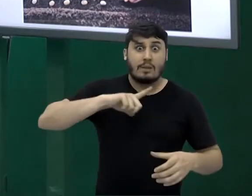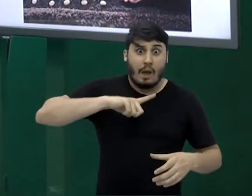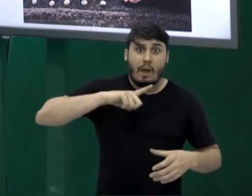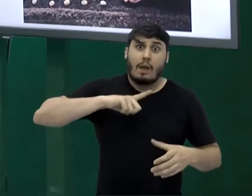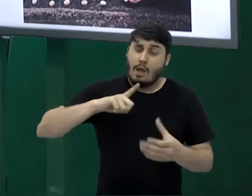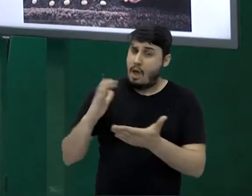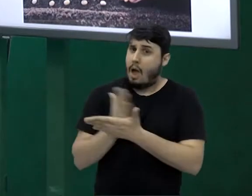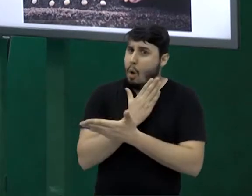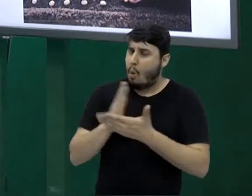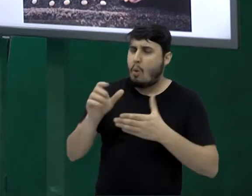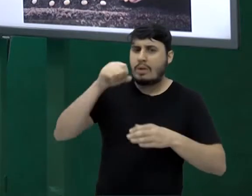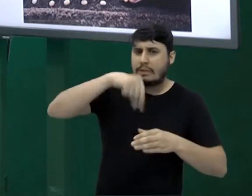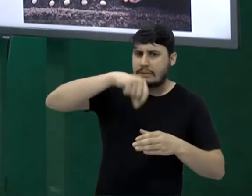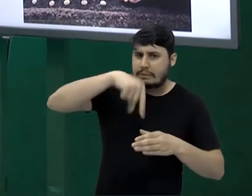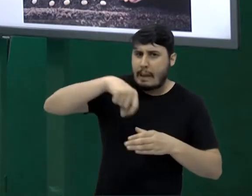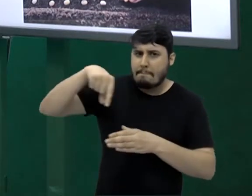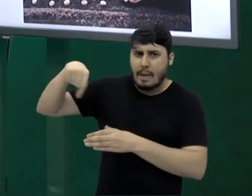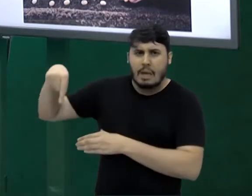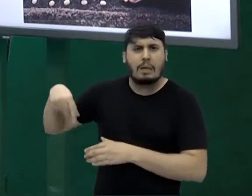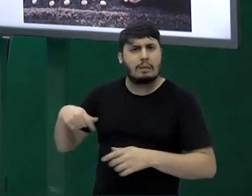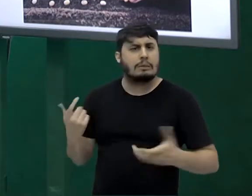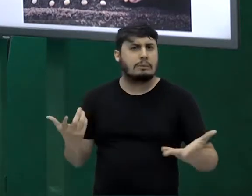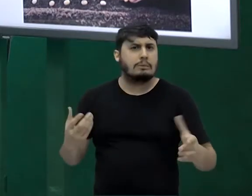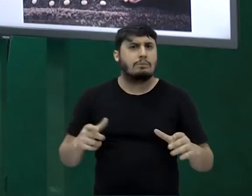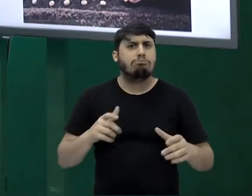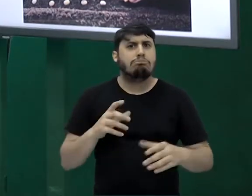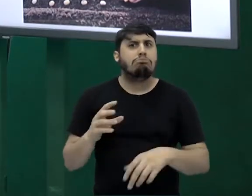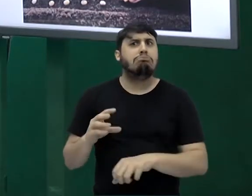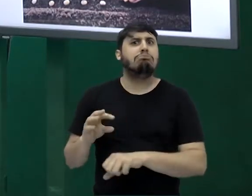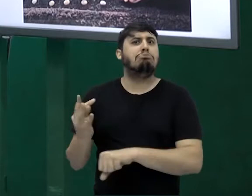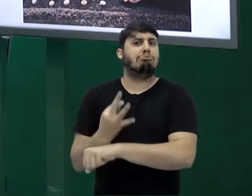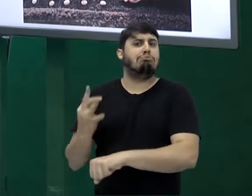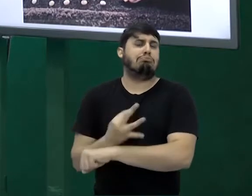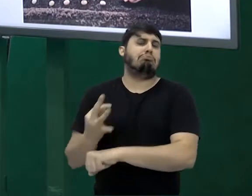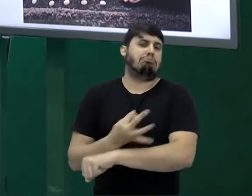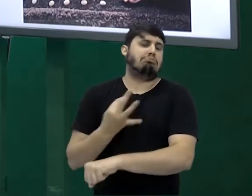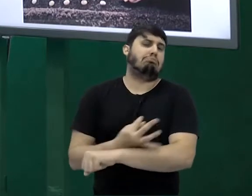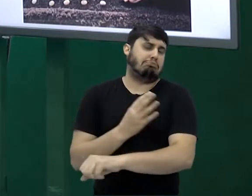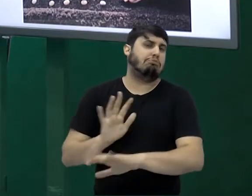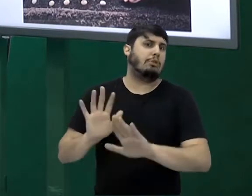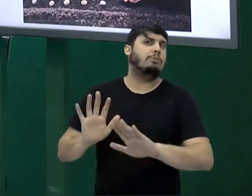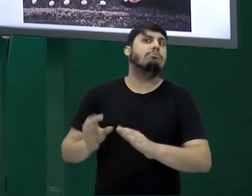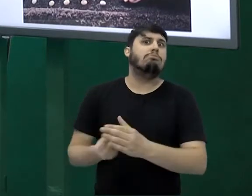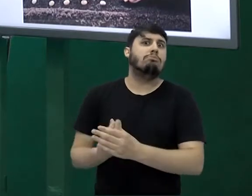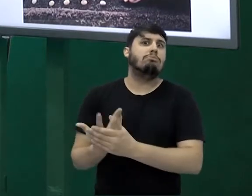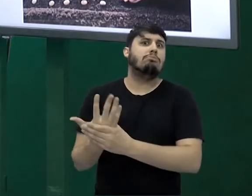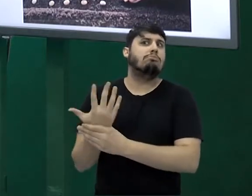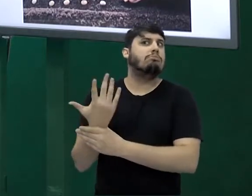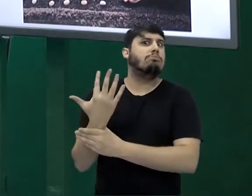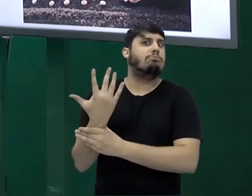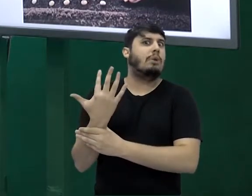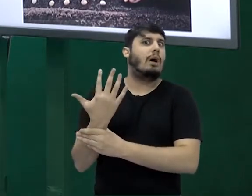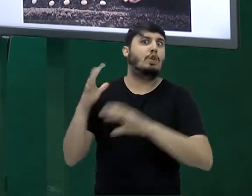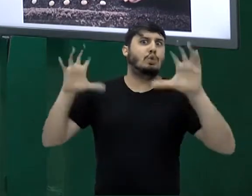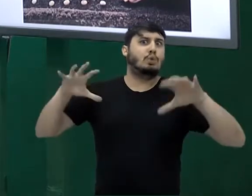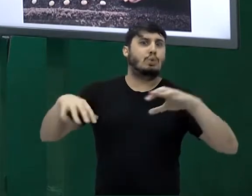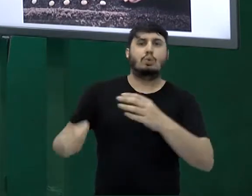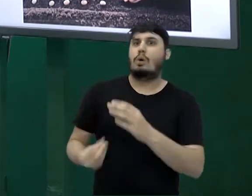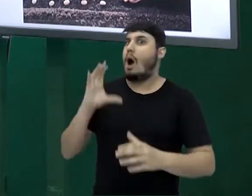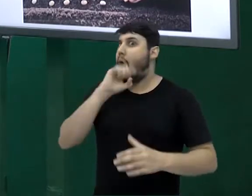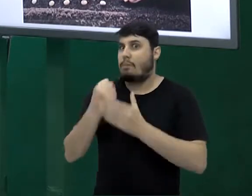se segurar, tá? E aí quando chega no ambiente chuvoso, cara, vai embora, tá? Então esse talvez tenha sido o